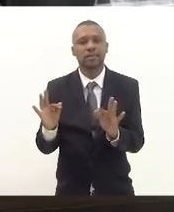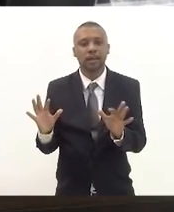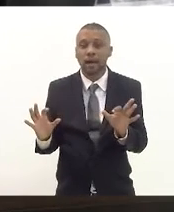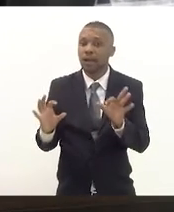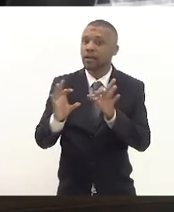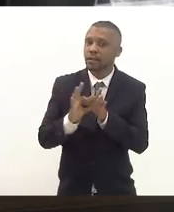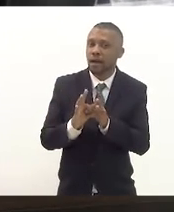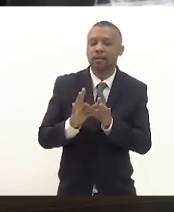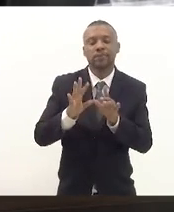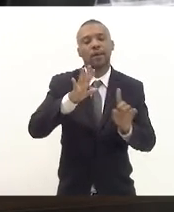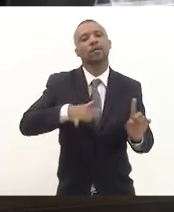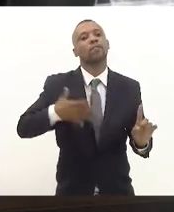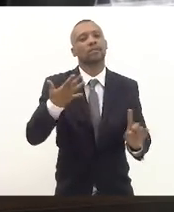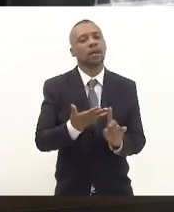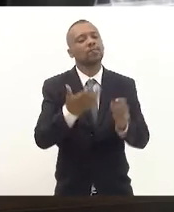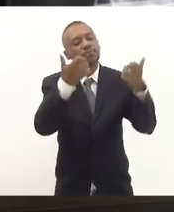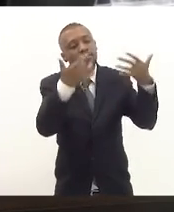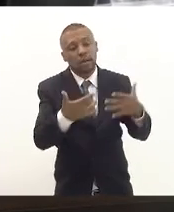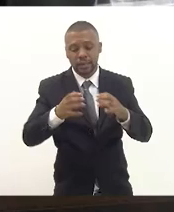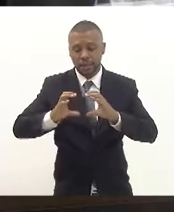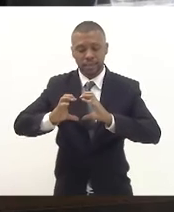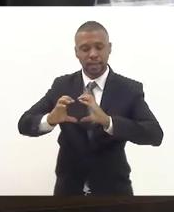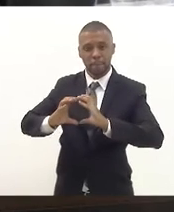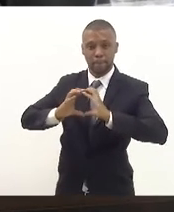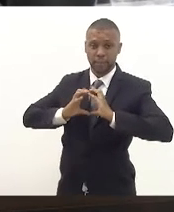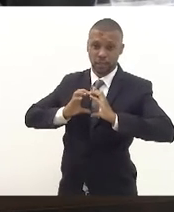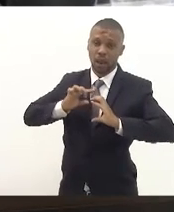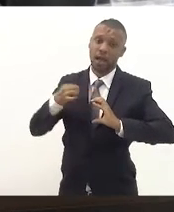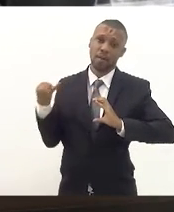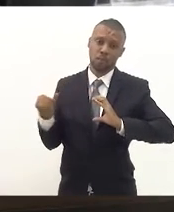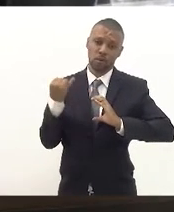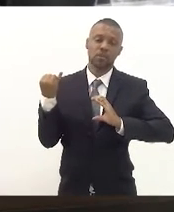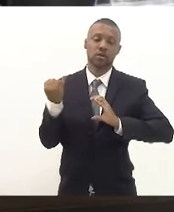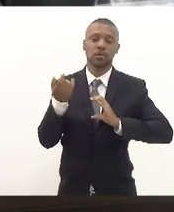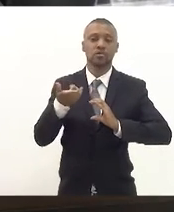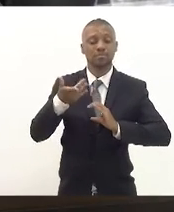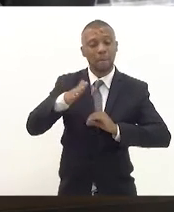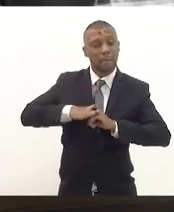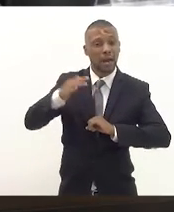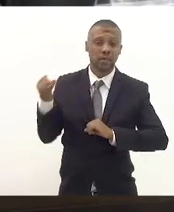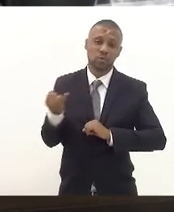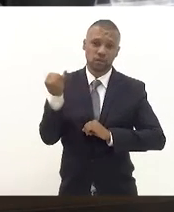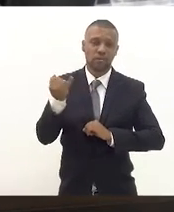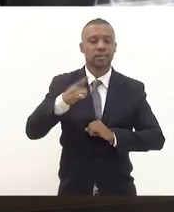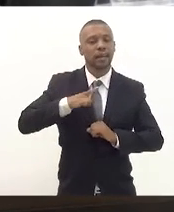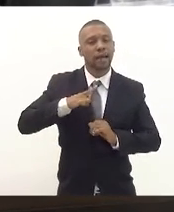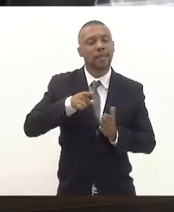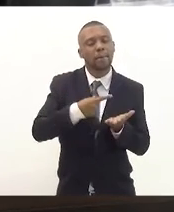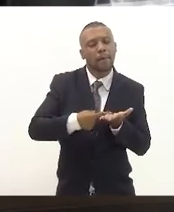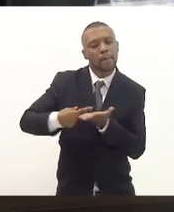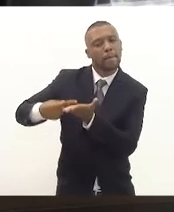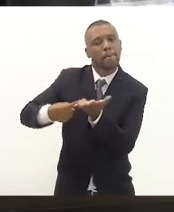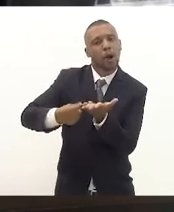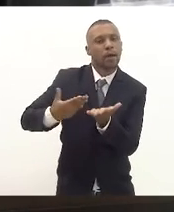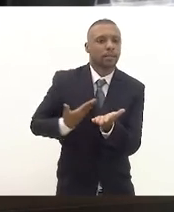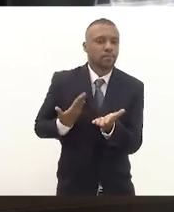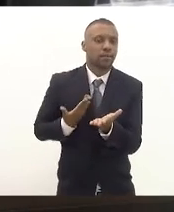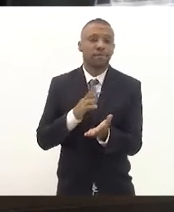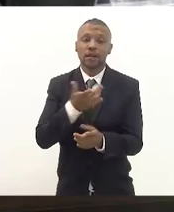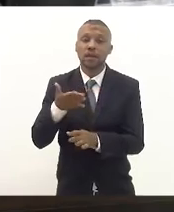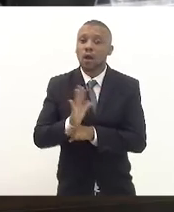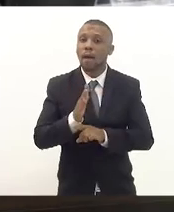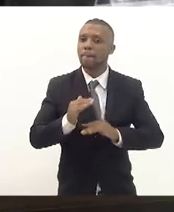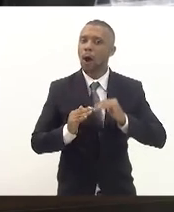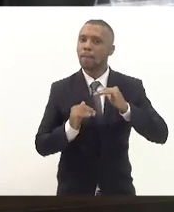dizer você que você é só rainha muito importante mas o mais importante é você ter sido e o seu lado que vai construir